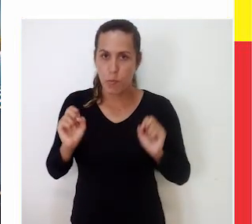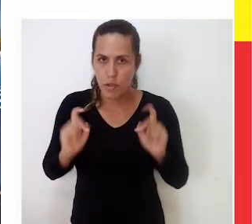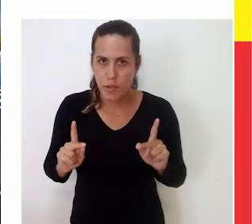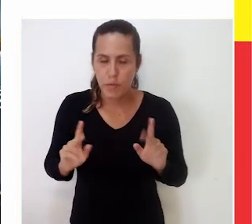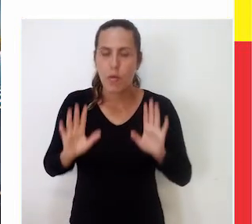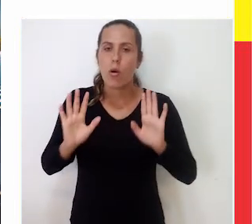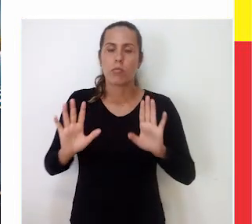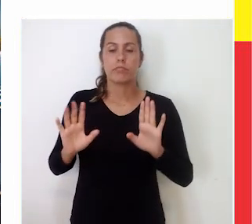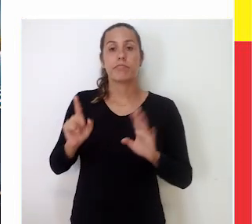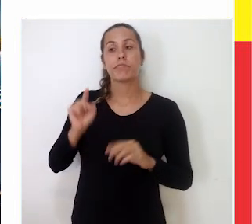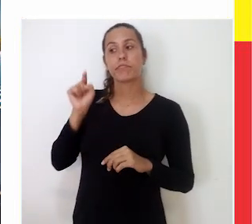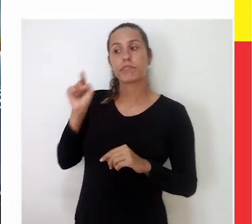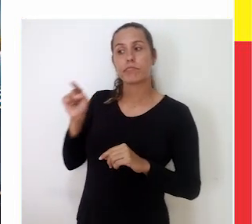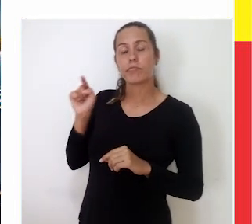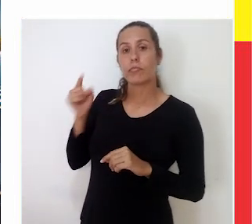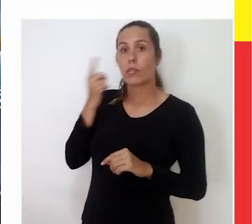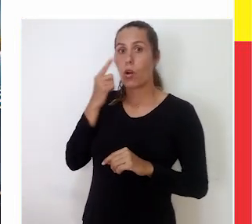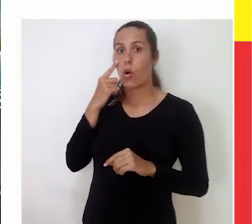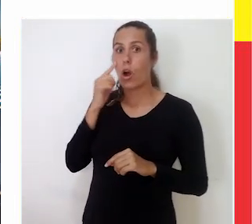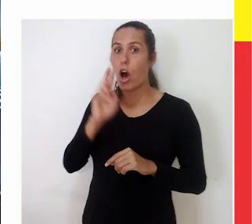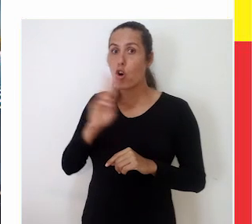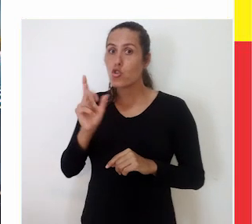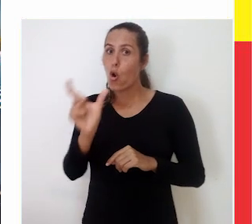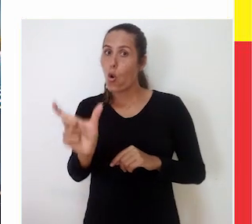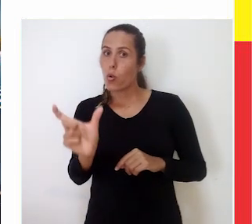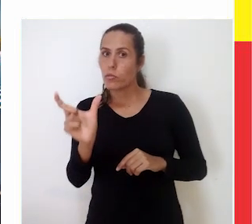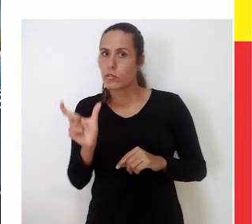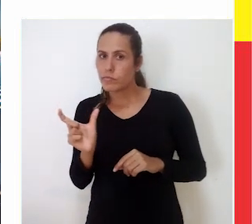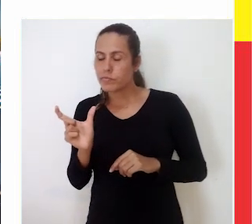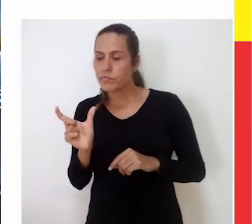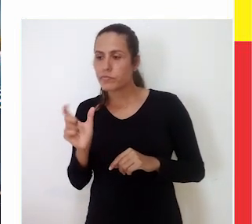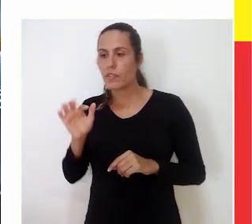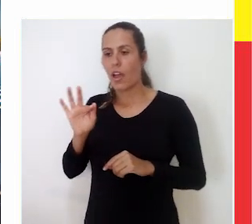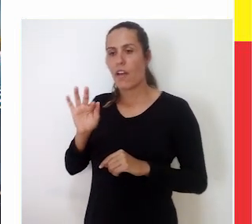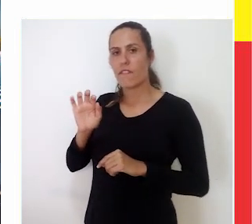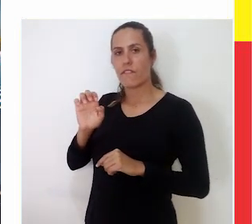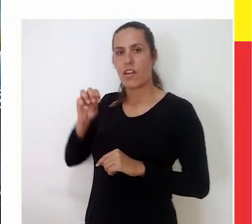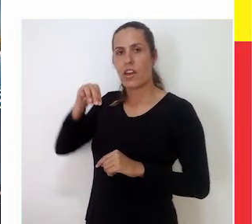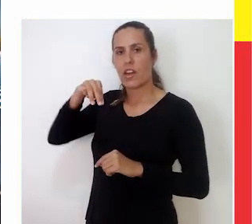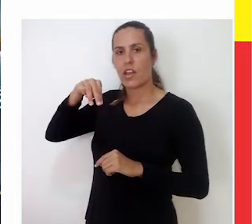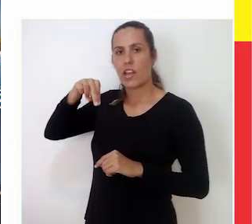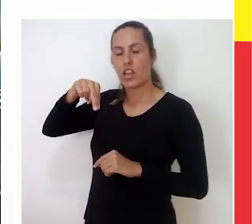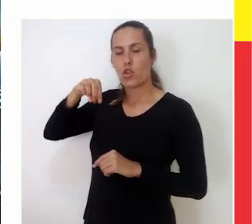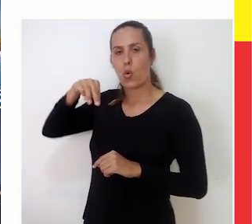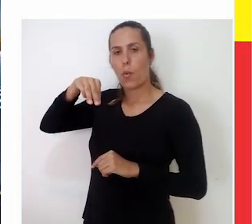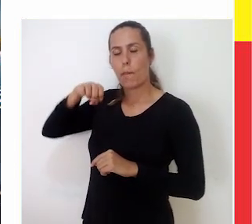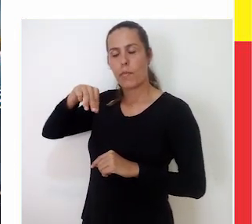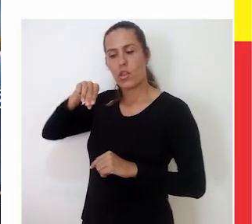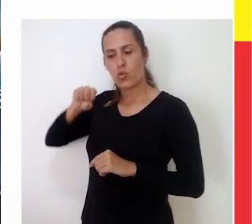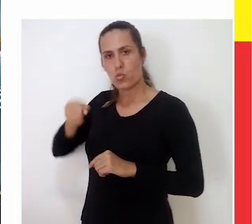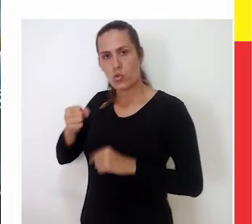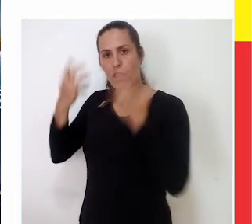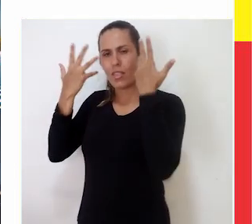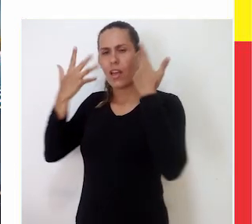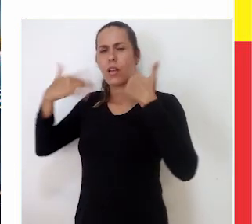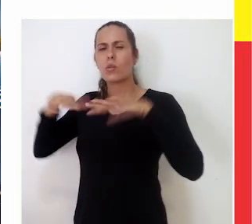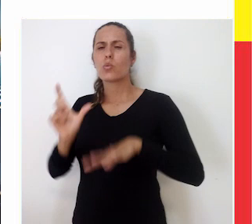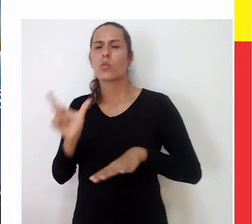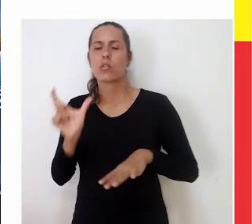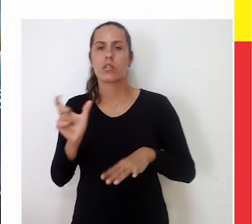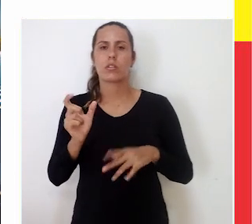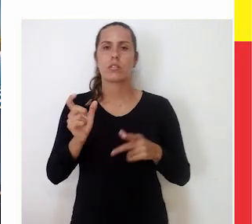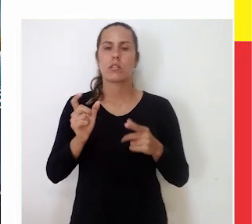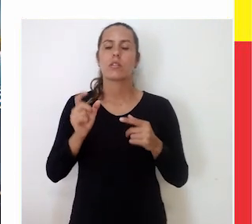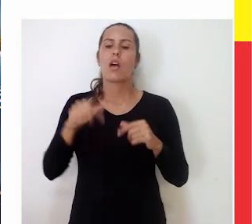mais. Fenômenos naturais, olha o nome, já está falando, fenômenos naturais, são